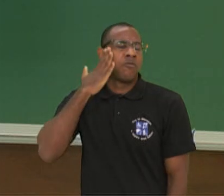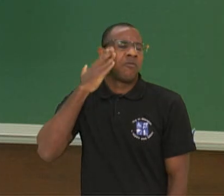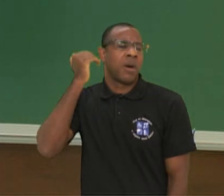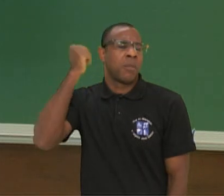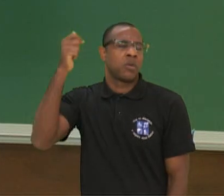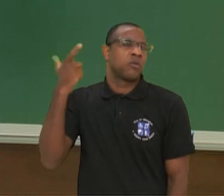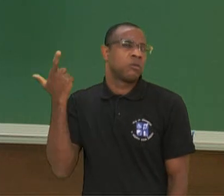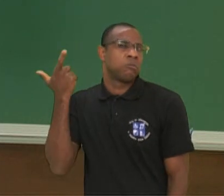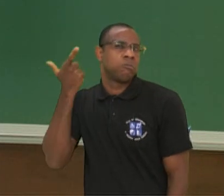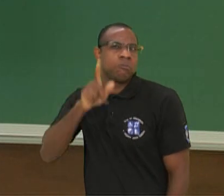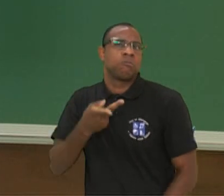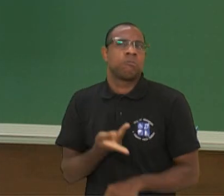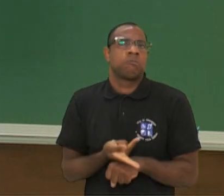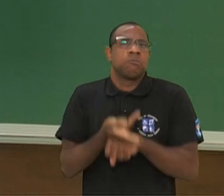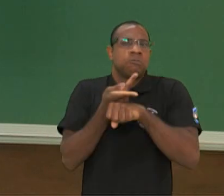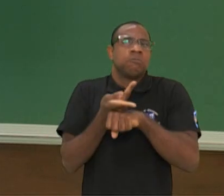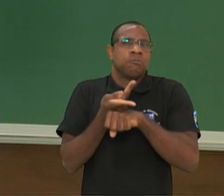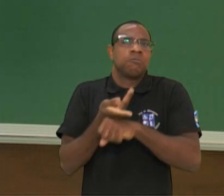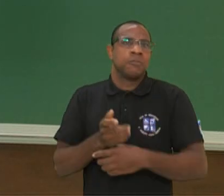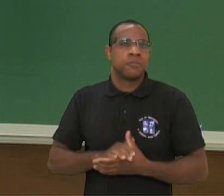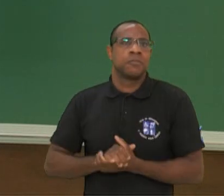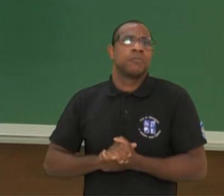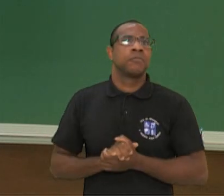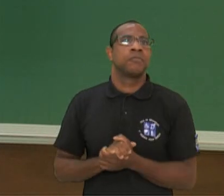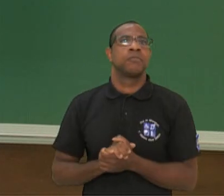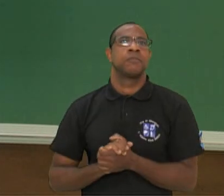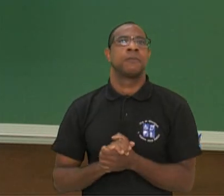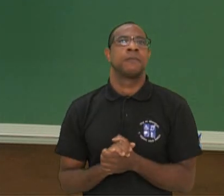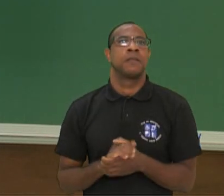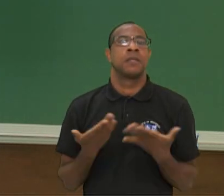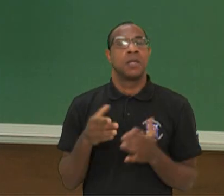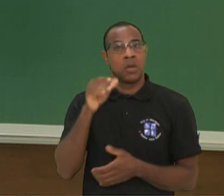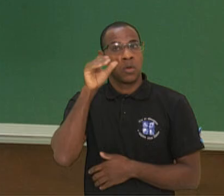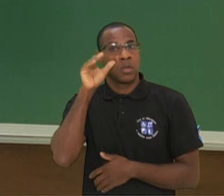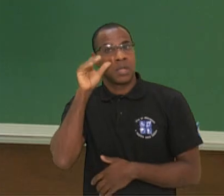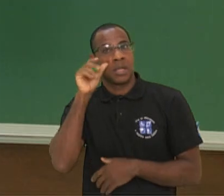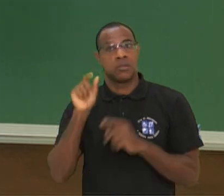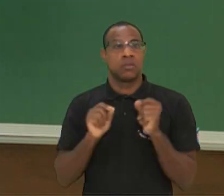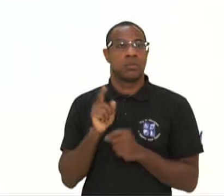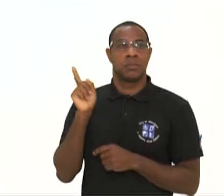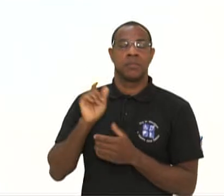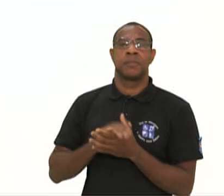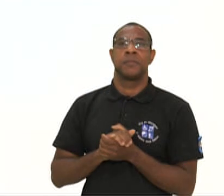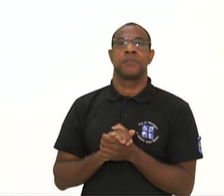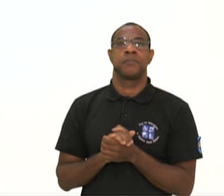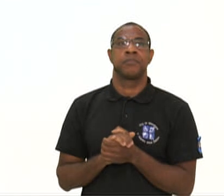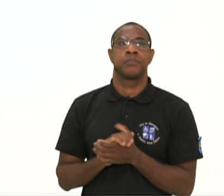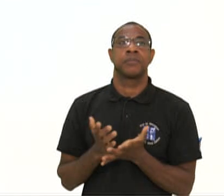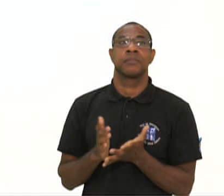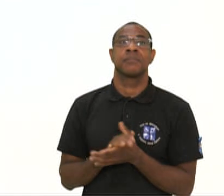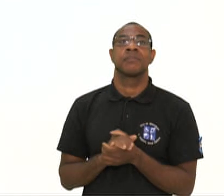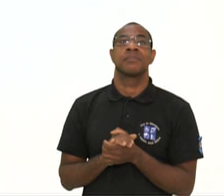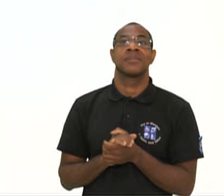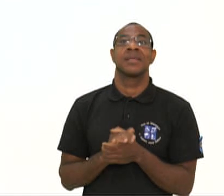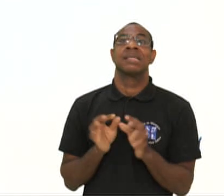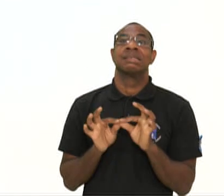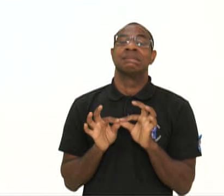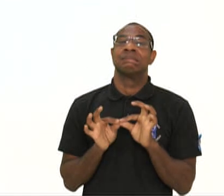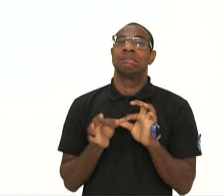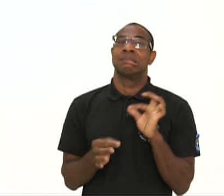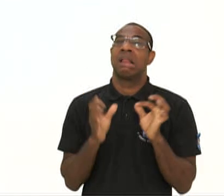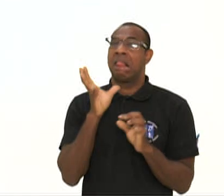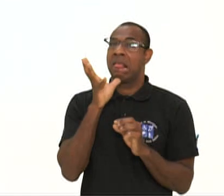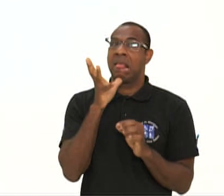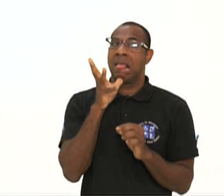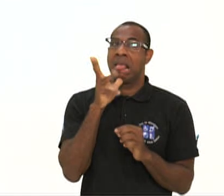de Roland Garros. Bem, duas curiosidades sobre o tênis. A partida mais longa da história do tênis, ela